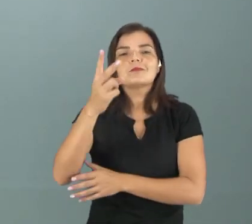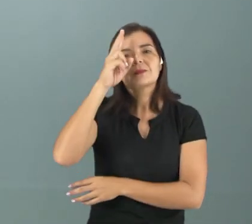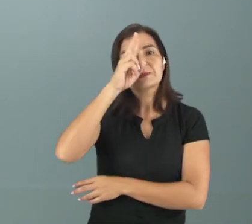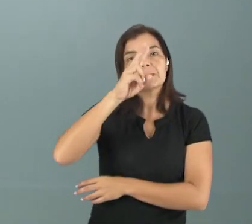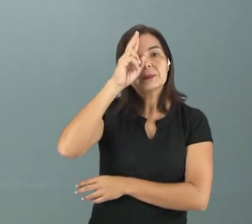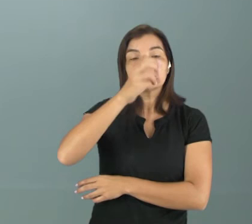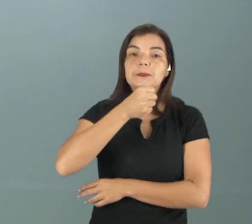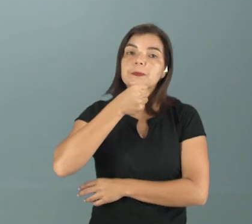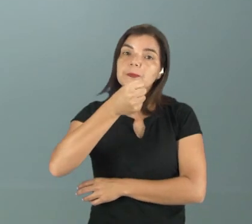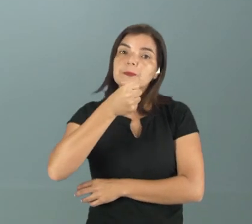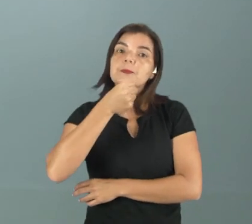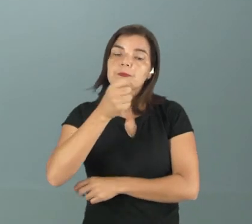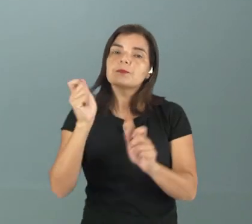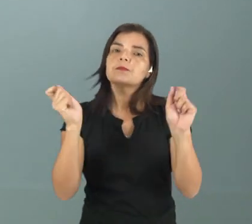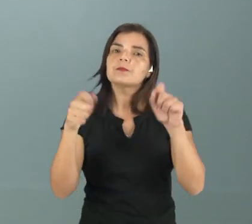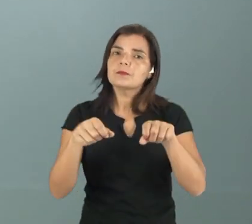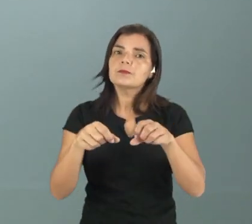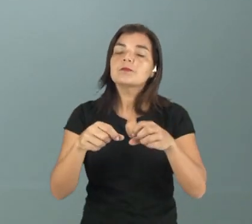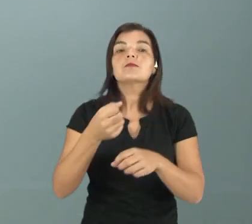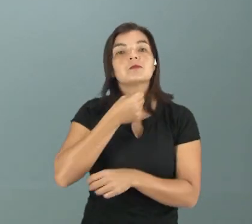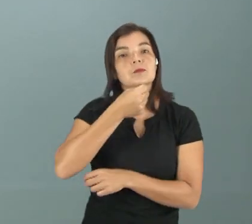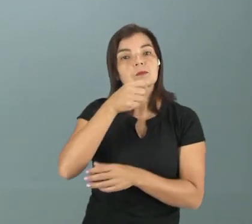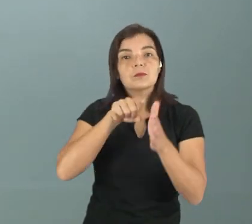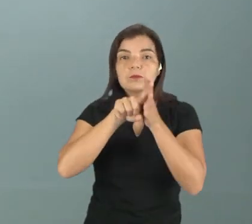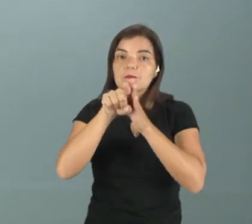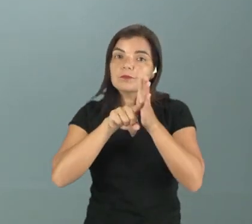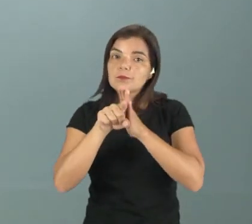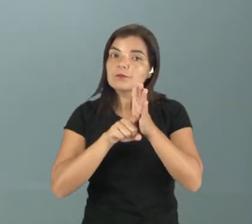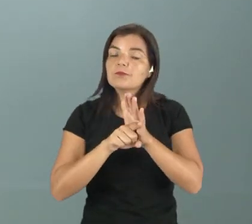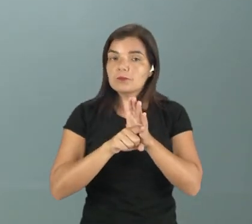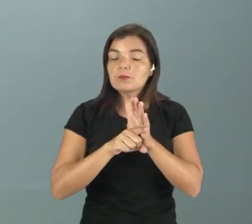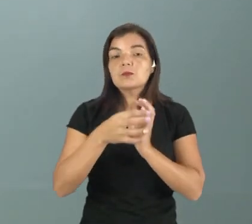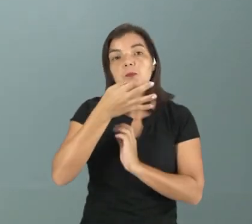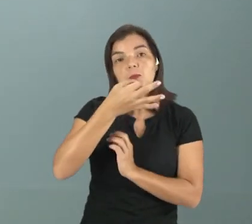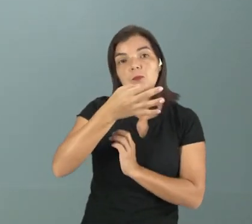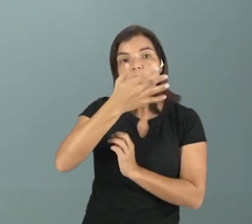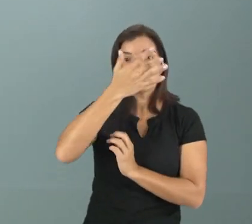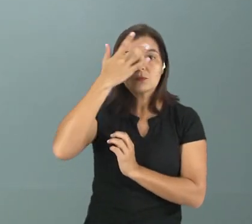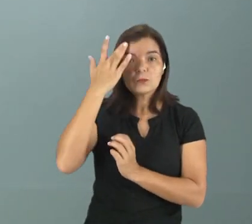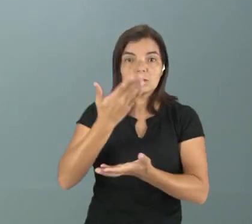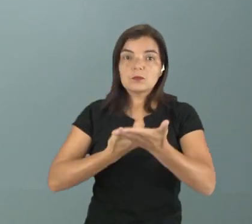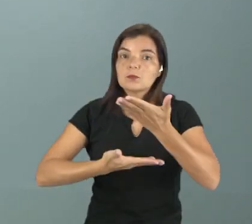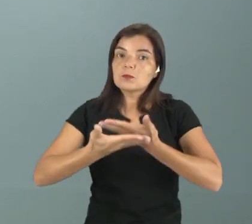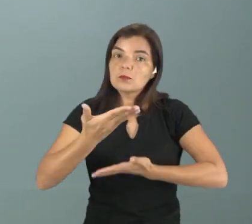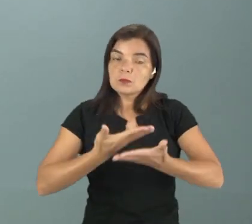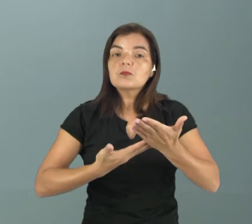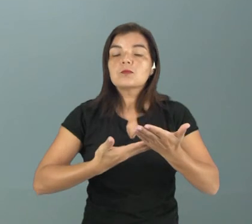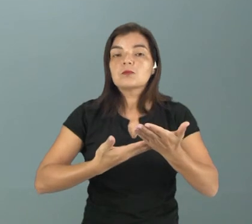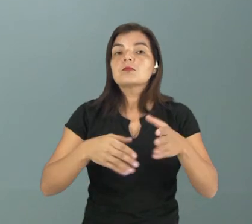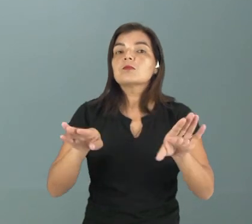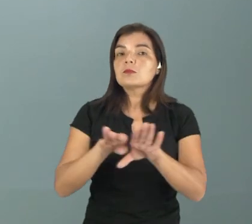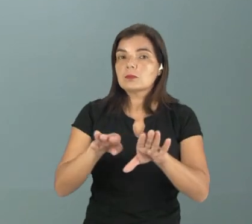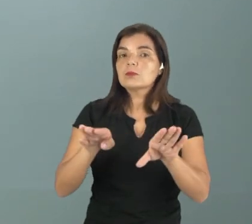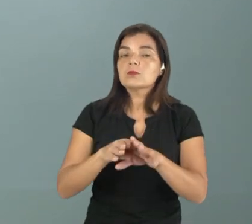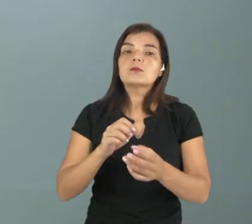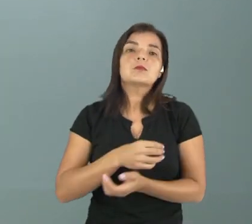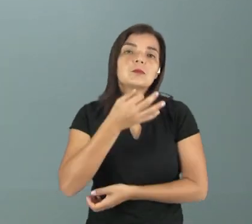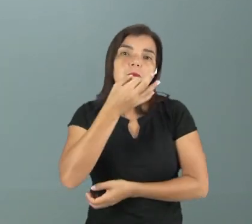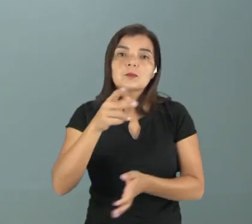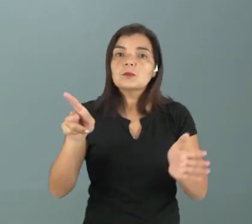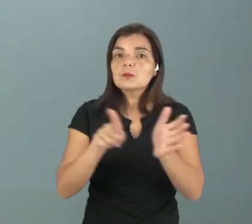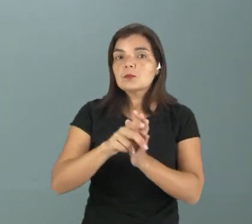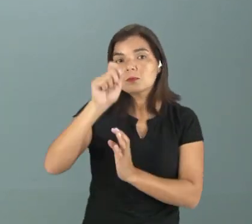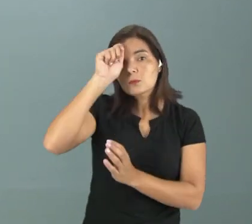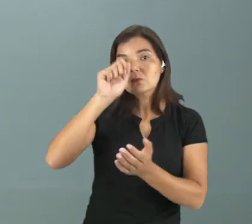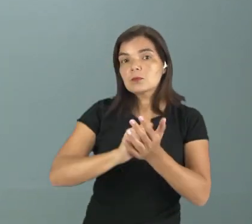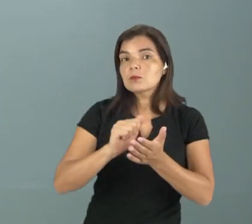que a reportagem ela pode compor entrevistas e análise de dados, opiniões das pessoas envolvidas, depoimentos, né? E também a opinião da própria